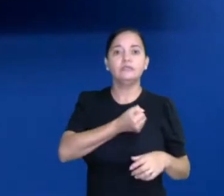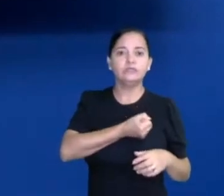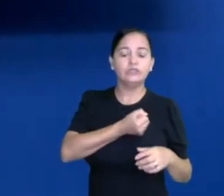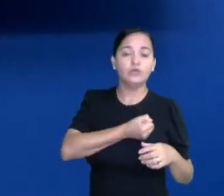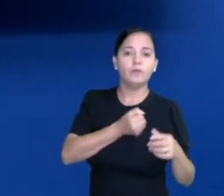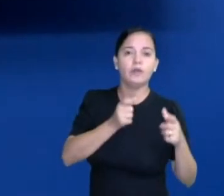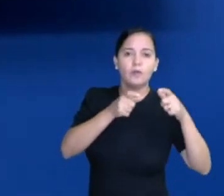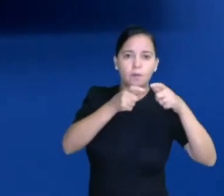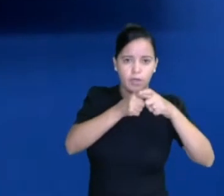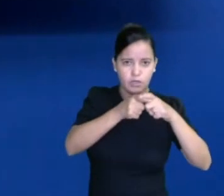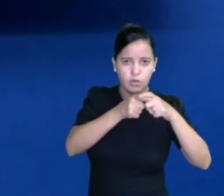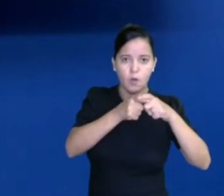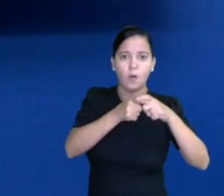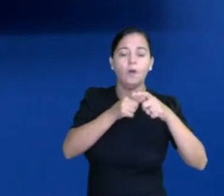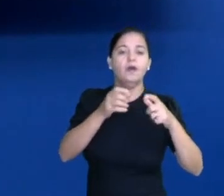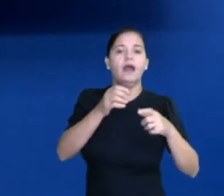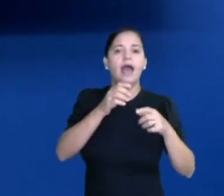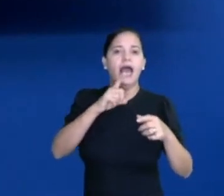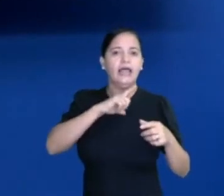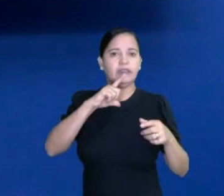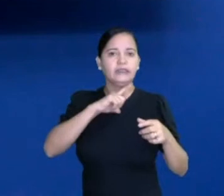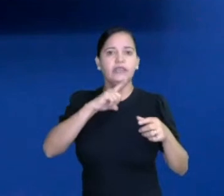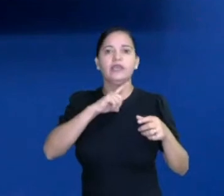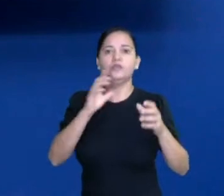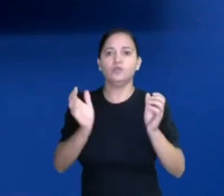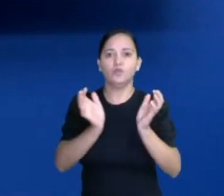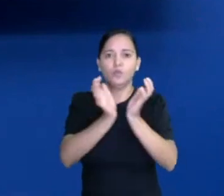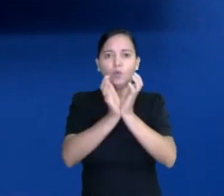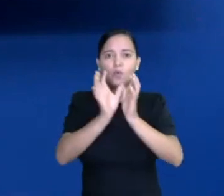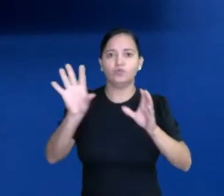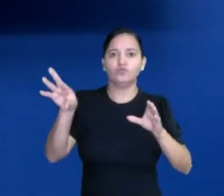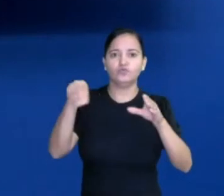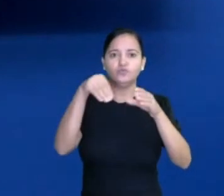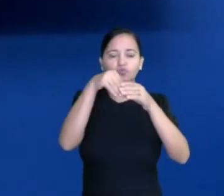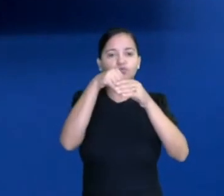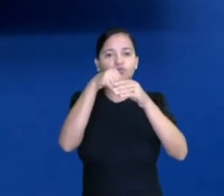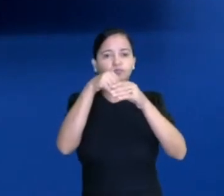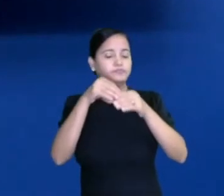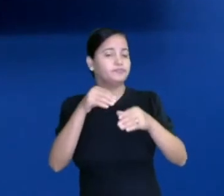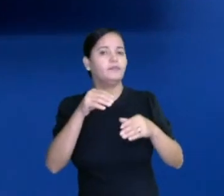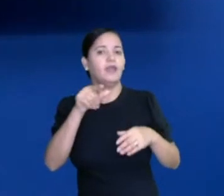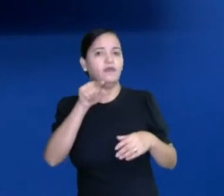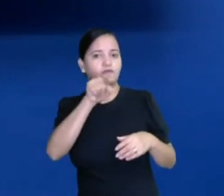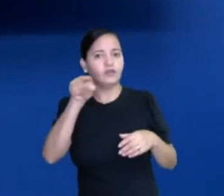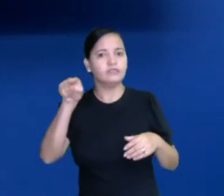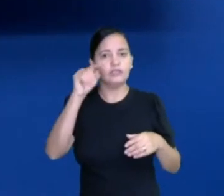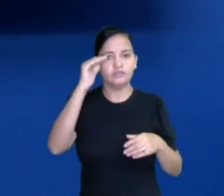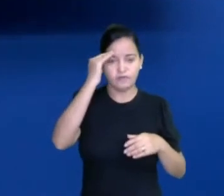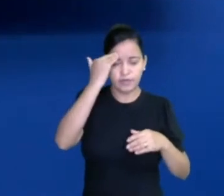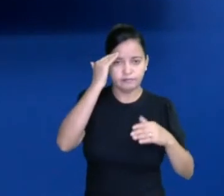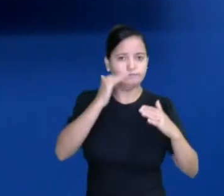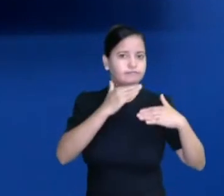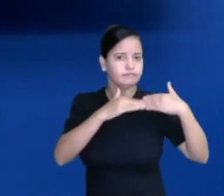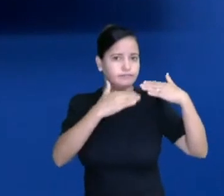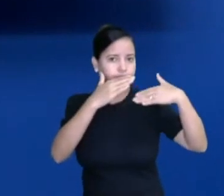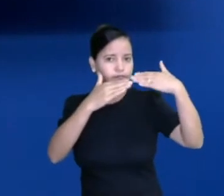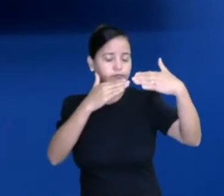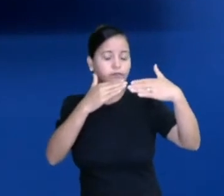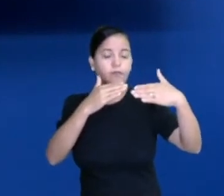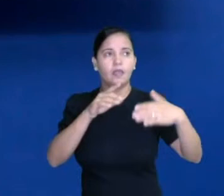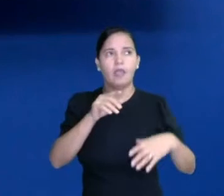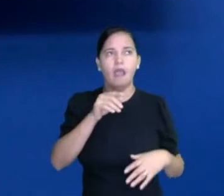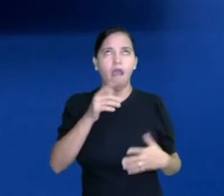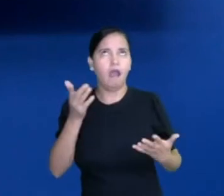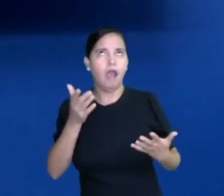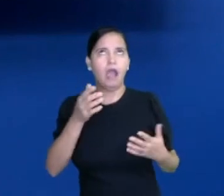ela existe, está lá no conjunto dos números inteiros, que mais na frente a gente vai trabalhar e vocês vão entender um pouquinho. Então, não tirem essa